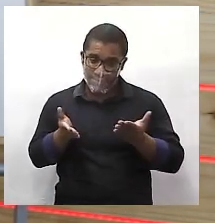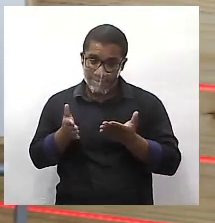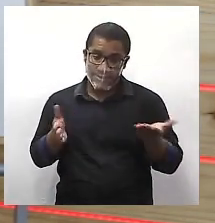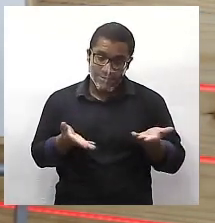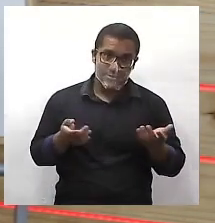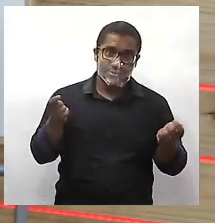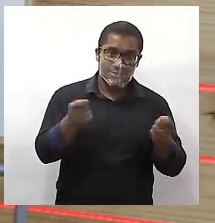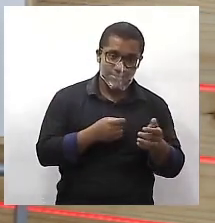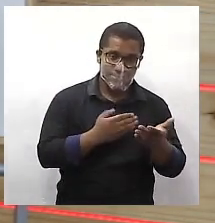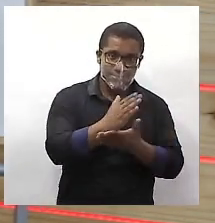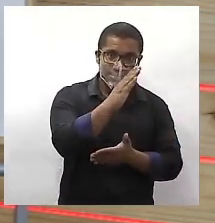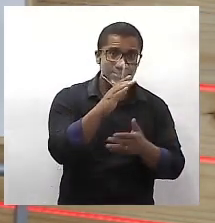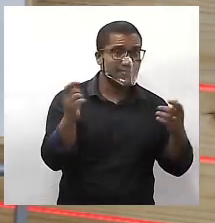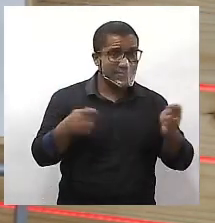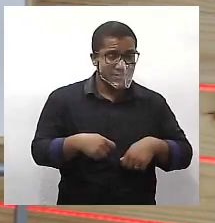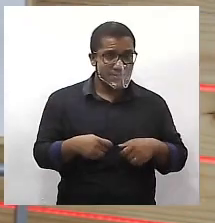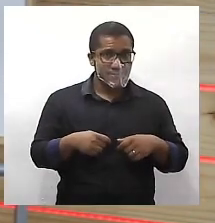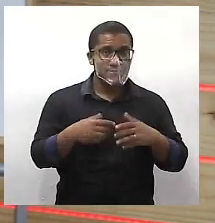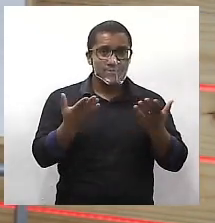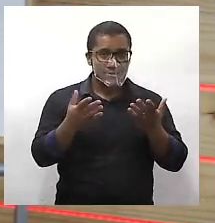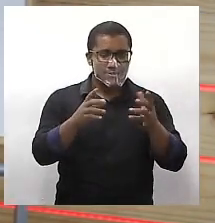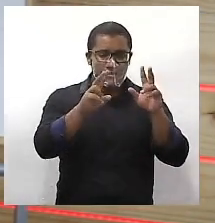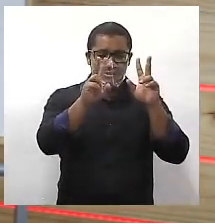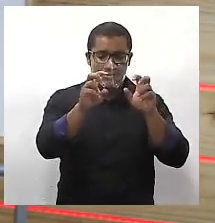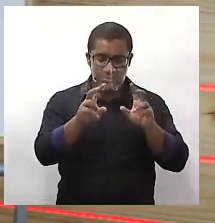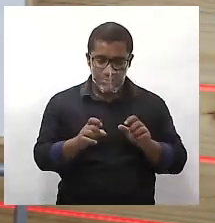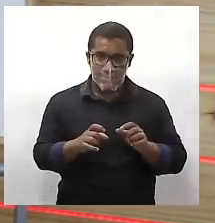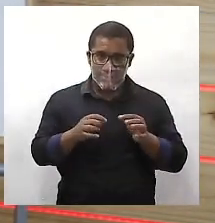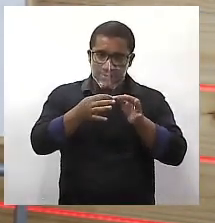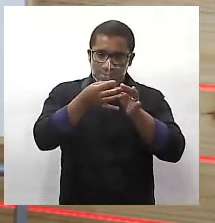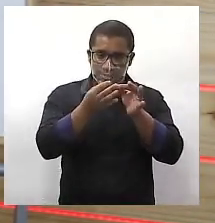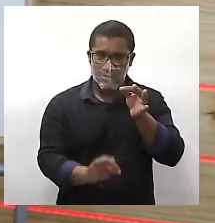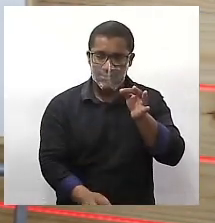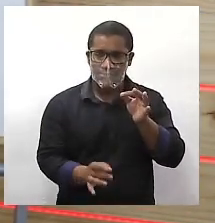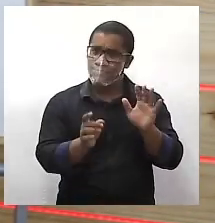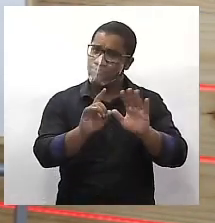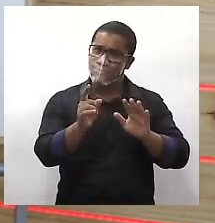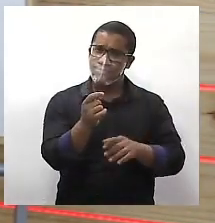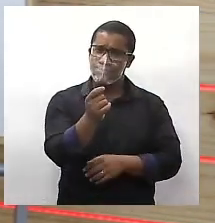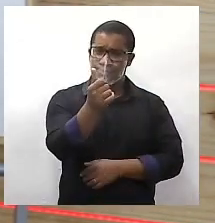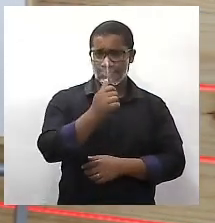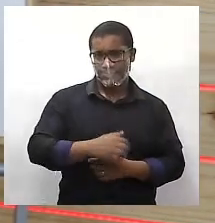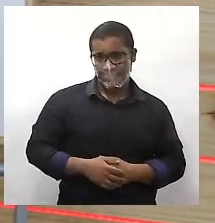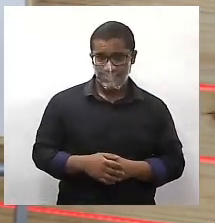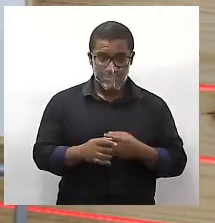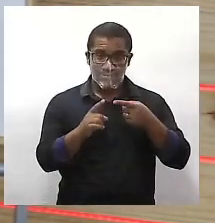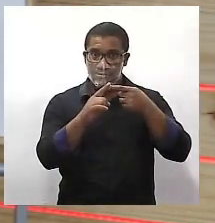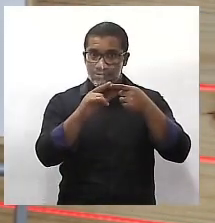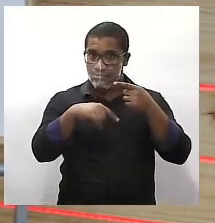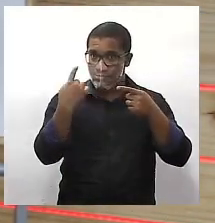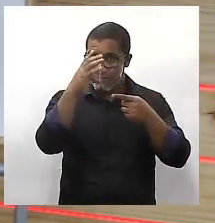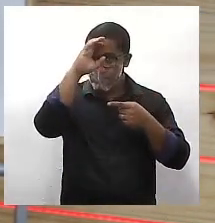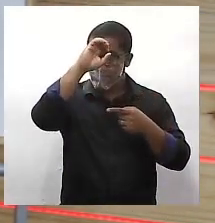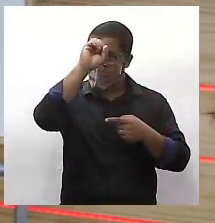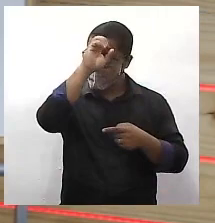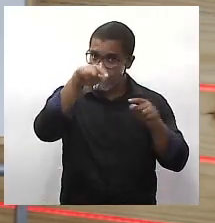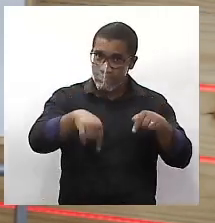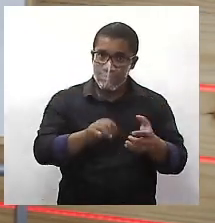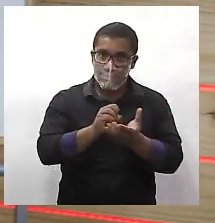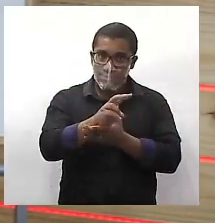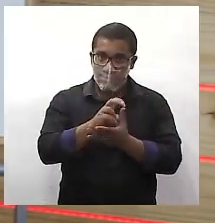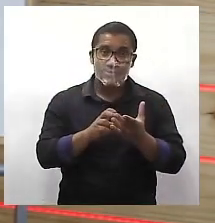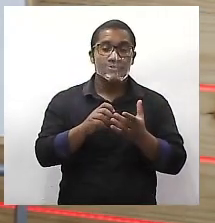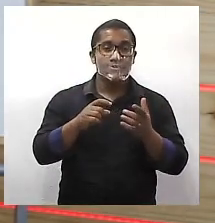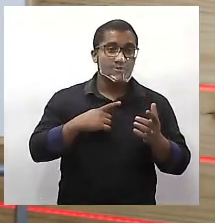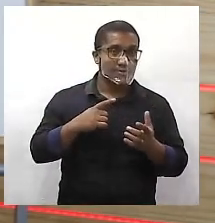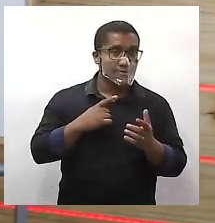do seriado 3. E um detalhe, poucos assuntos, tranquilo? E assim, o primeiro assunto que a gente vai começar a trabalhar aqui no EducaPE e depois a gente